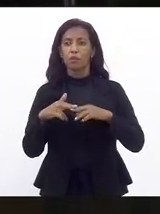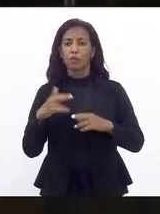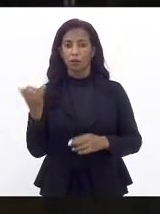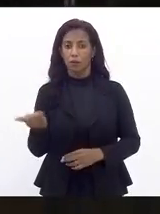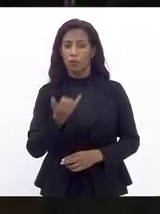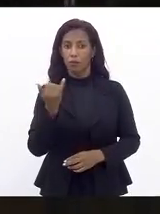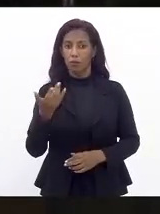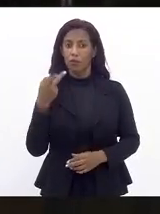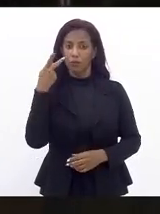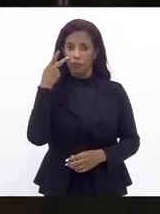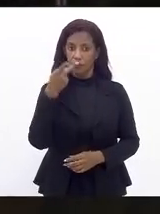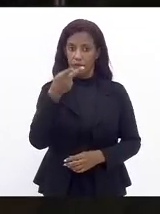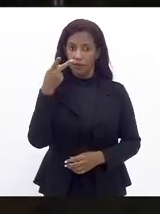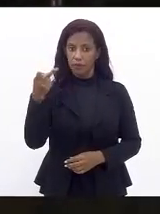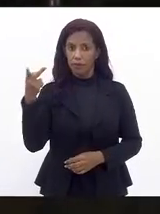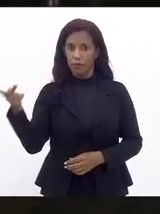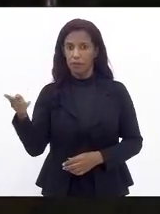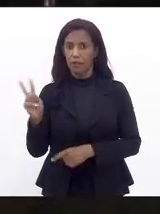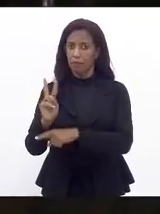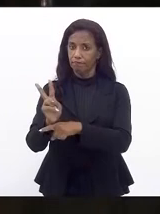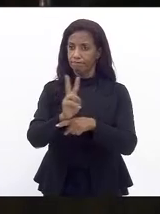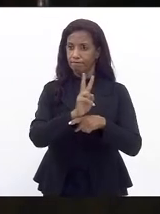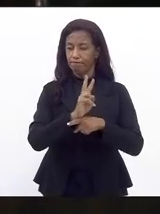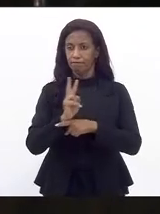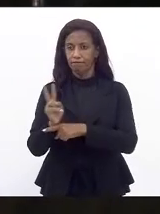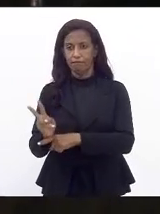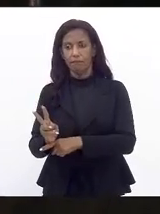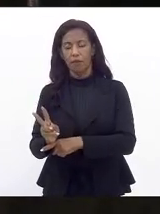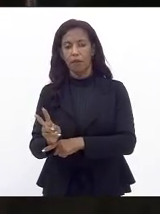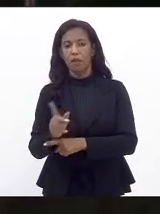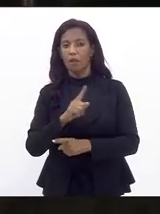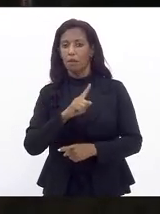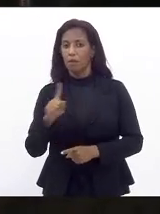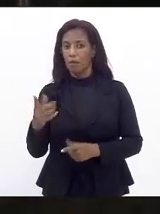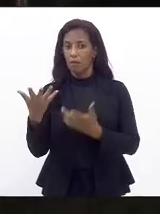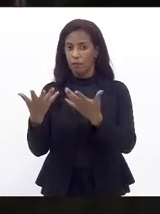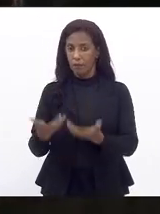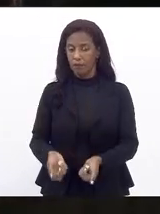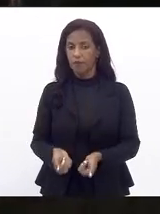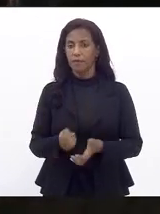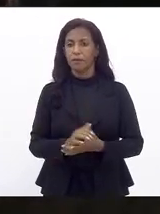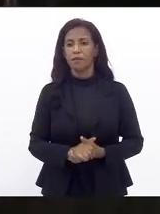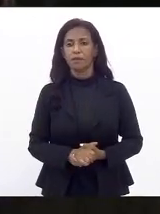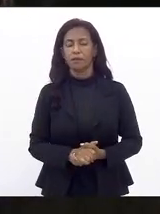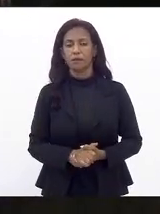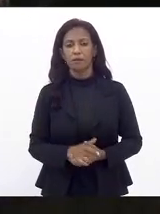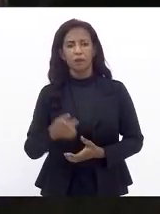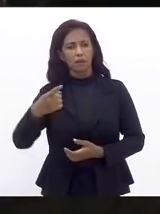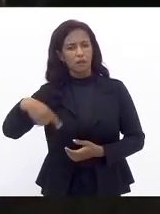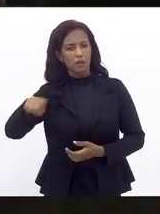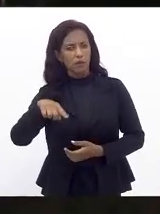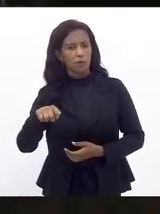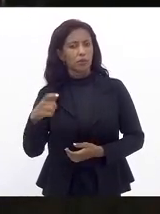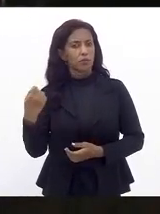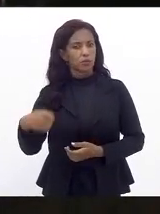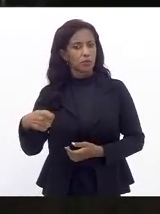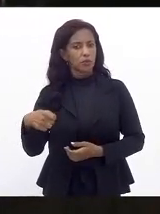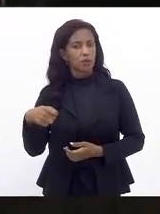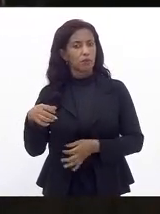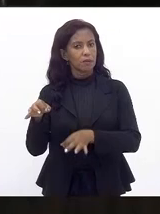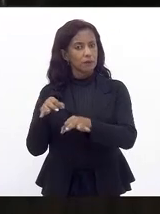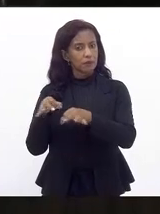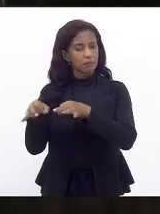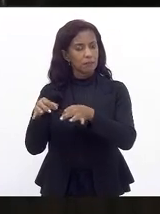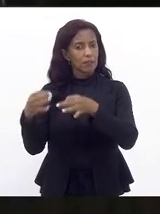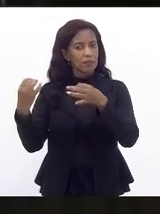gente fazer as visitas, fiscalizar, para não deixar que aqueles que deveriam fazer a cogestão